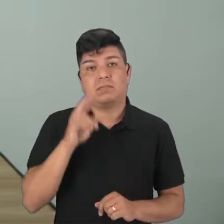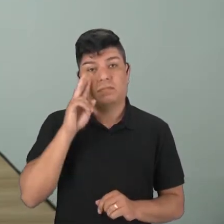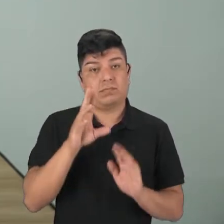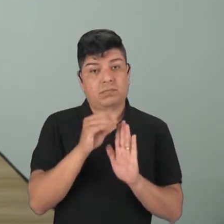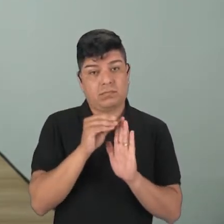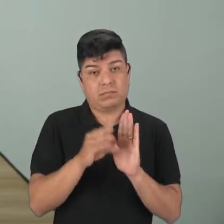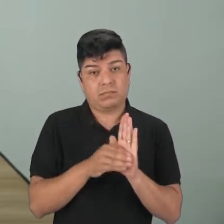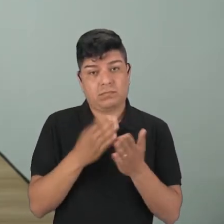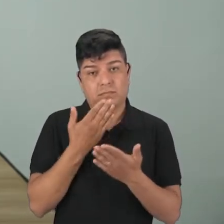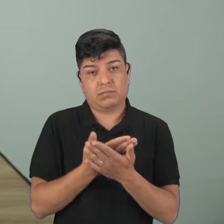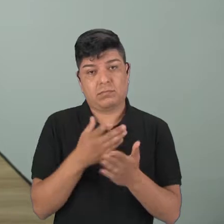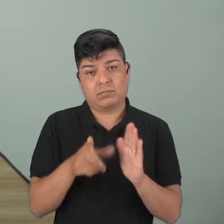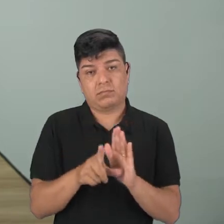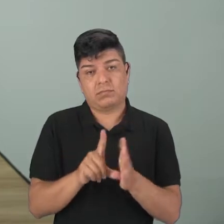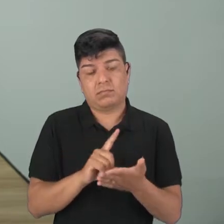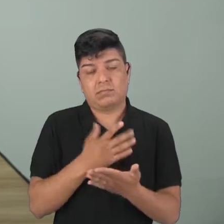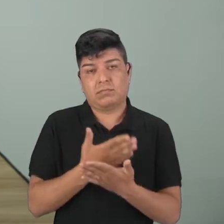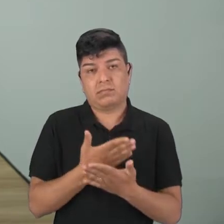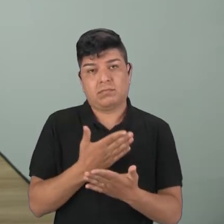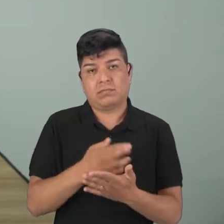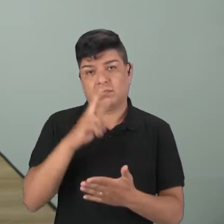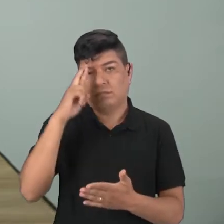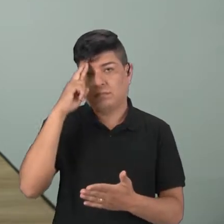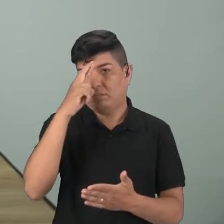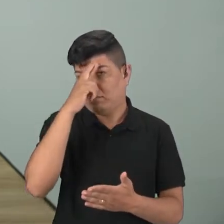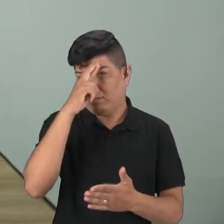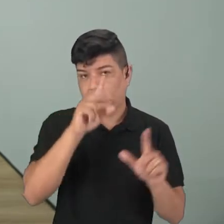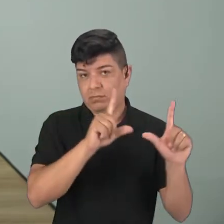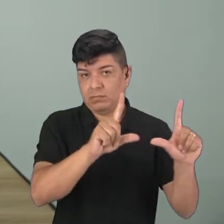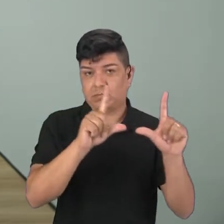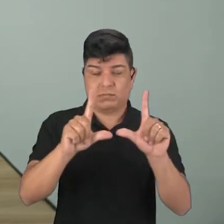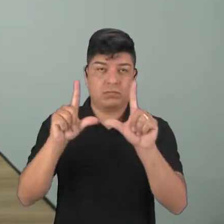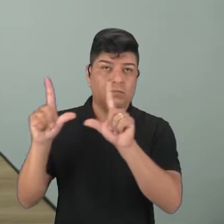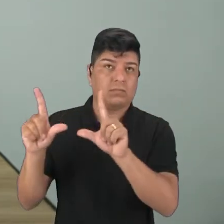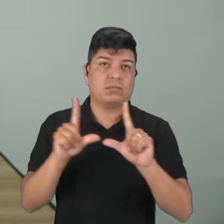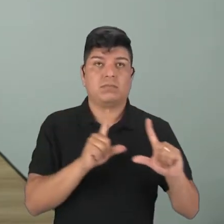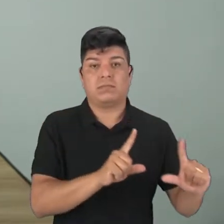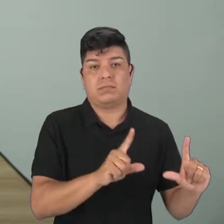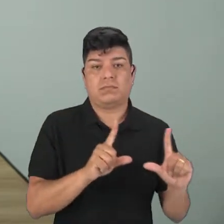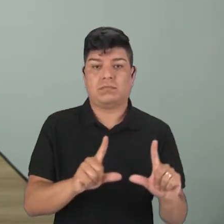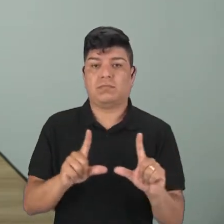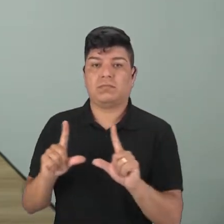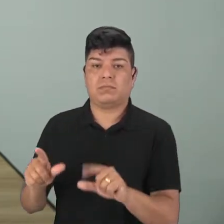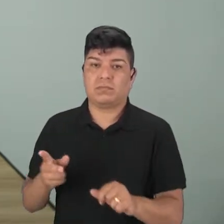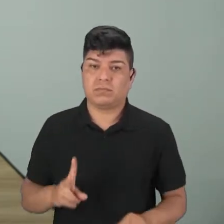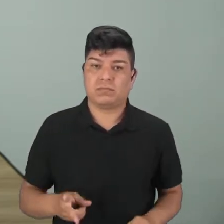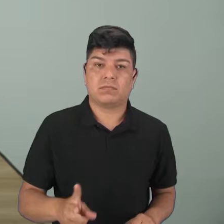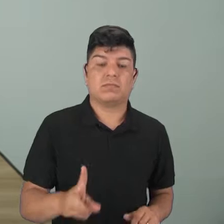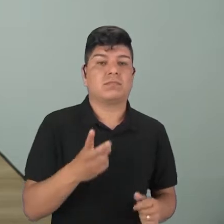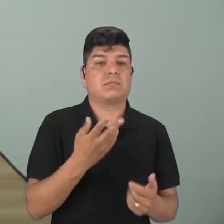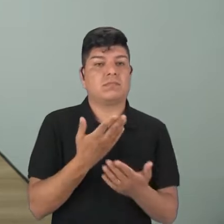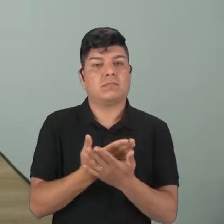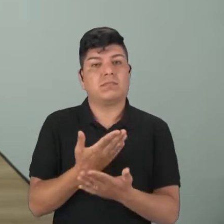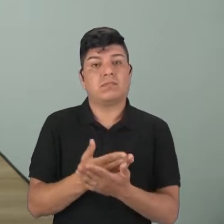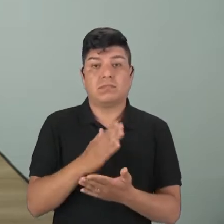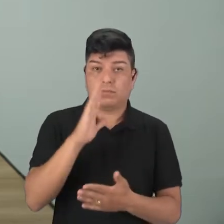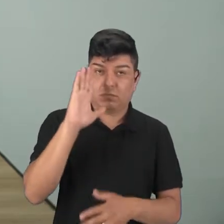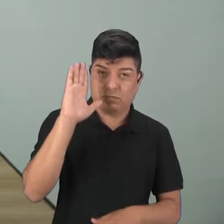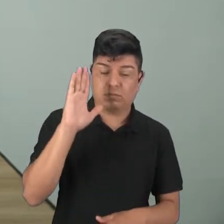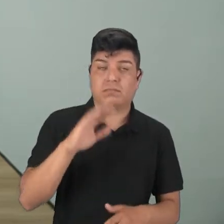aula anterior, que foi sobre histórias em quadrinhos, Nós vamos dar continuidade e vamos estudar um pouquinho mais